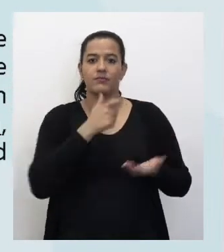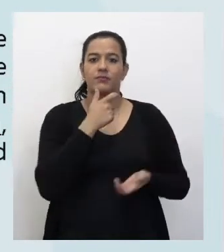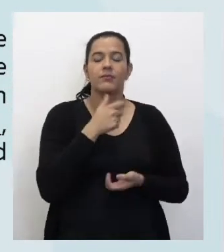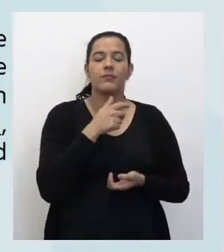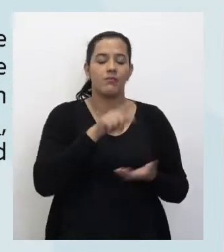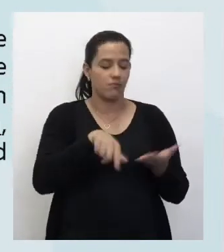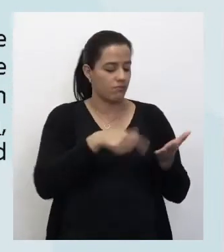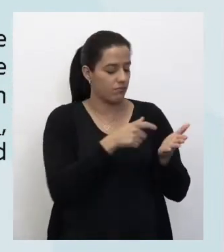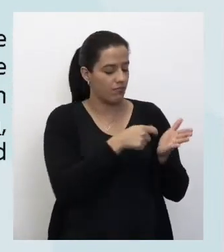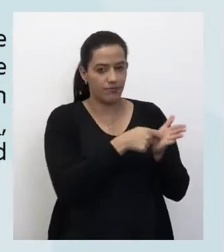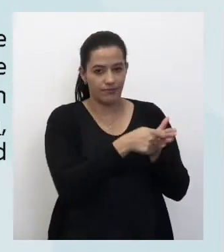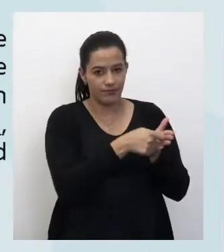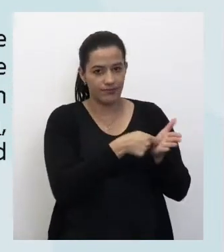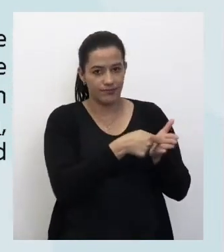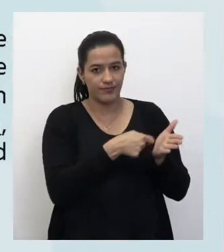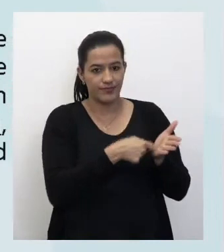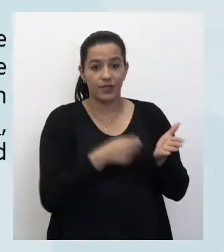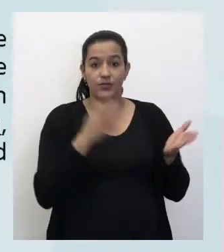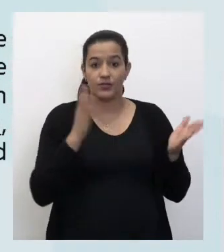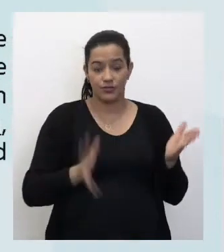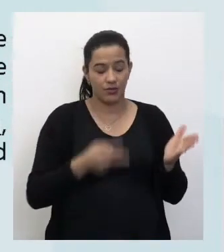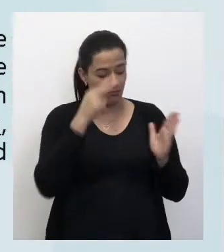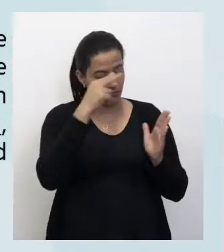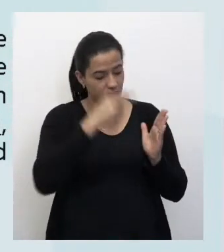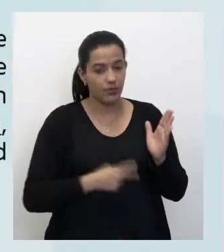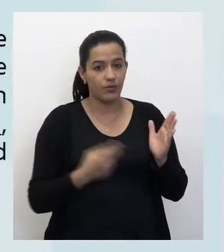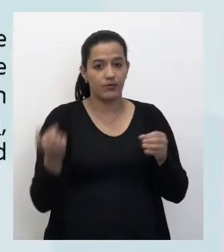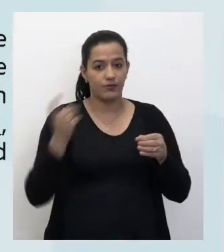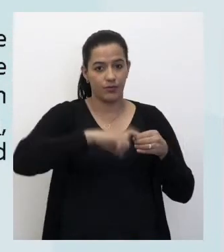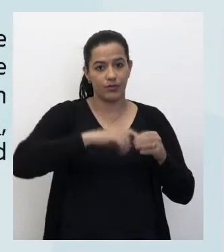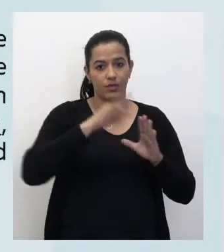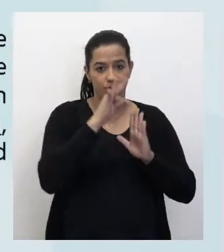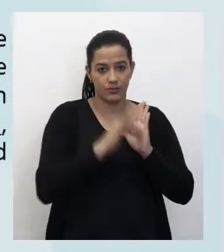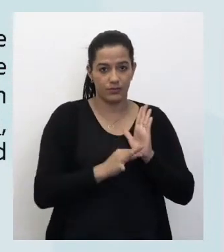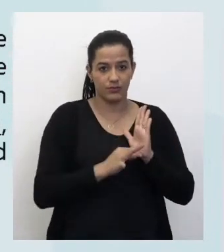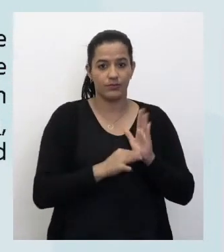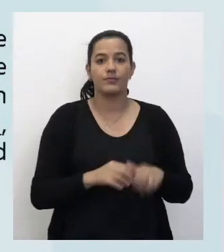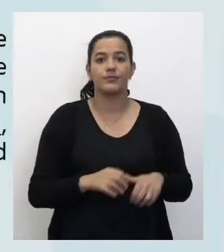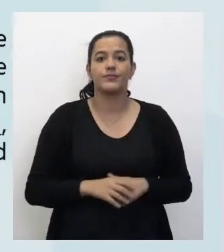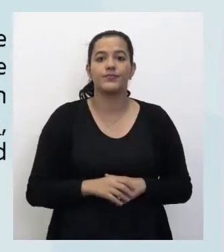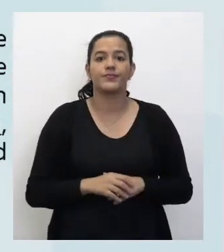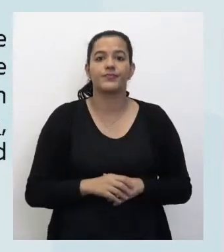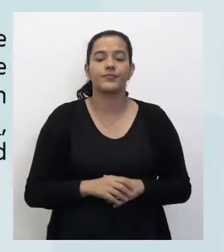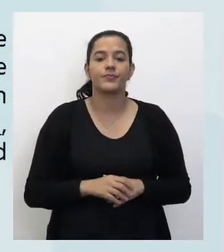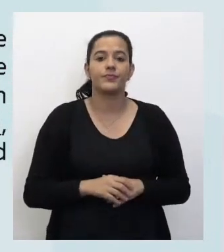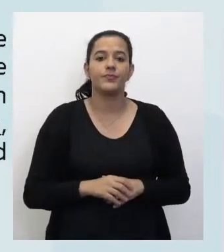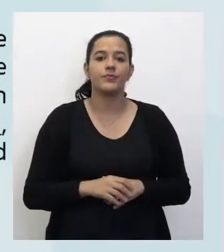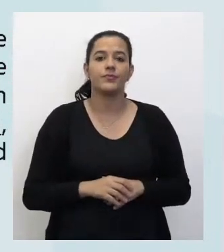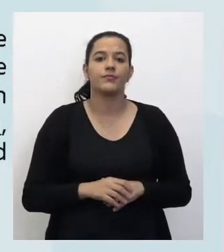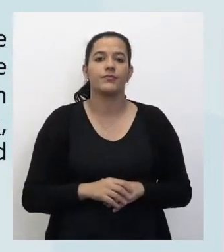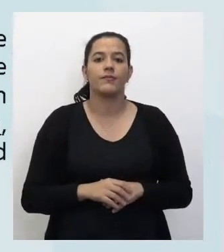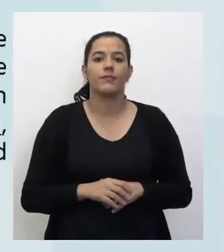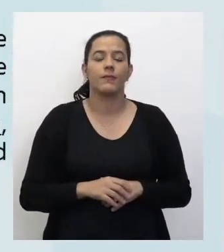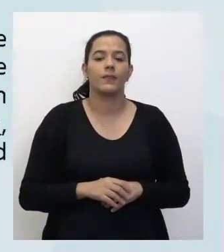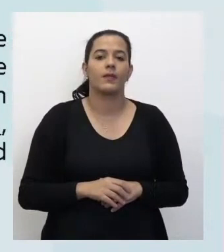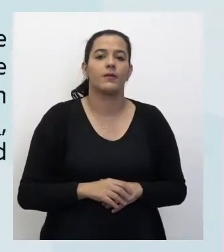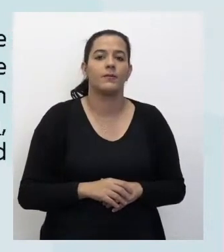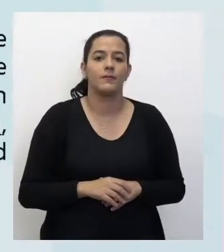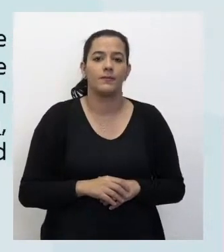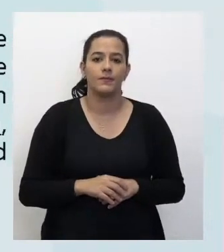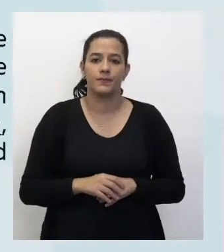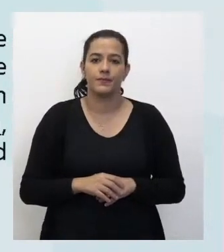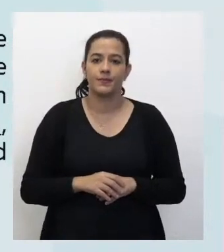né? Então, o título nós já lemos, agora vamos lá para o texto. Consumption of products and services. O consumo